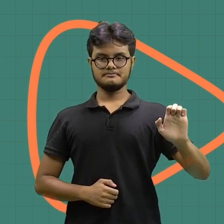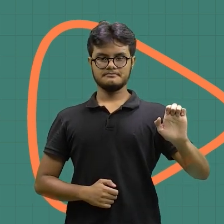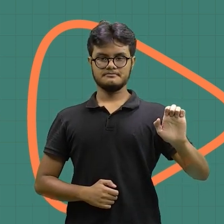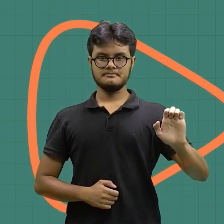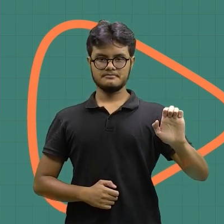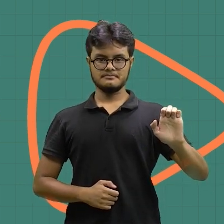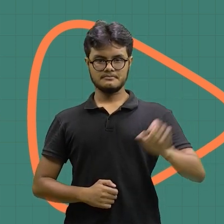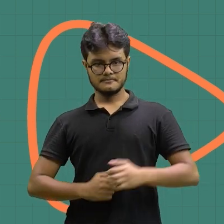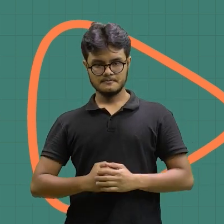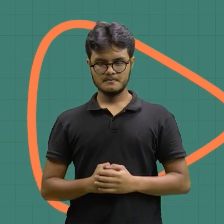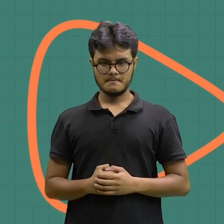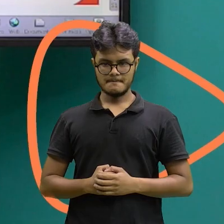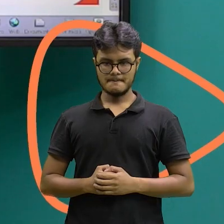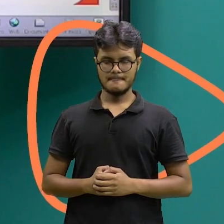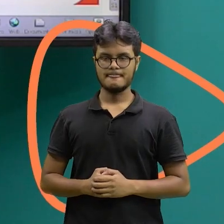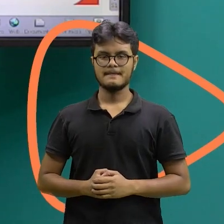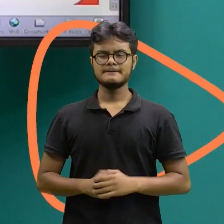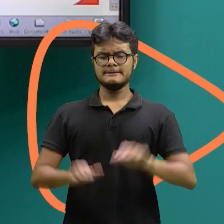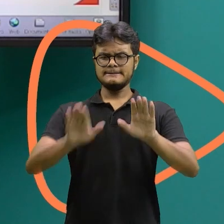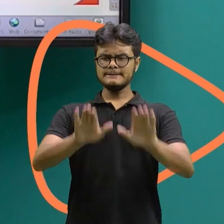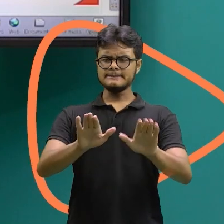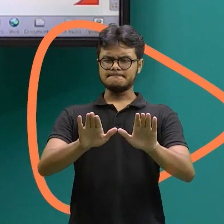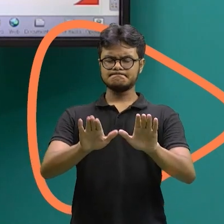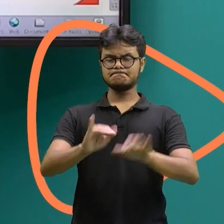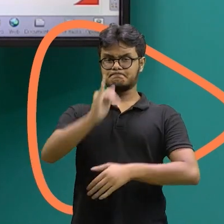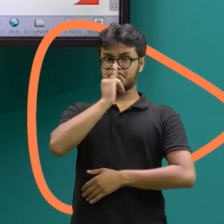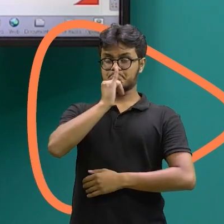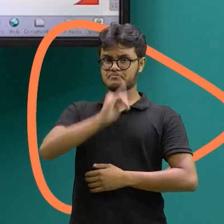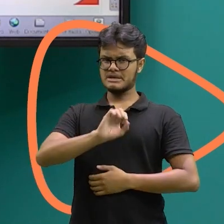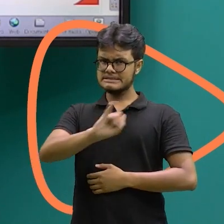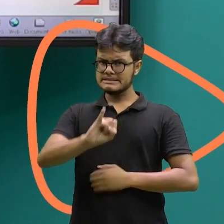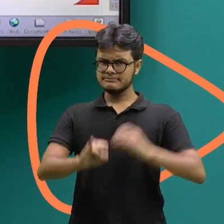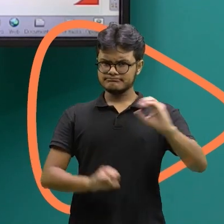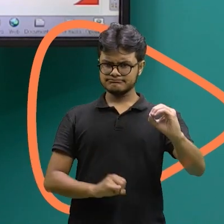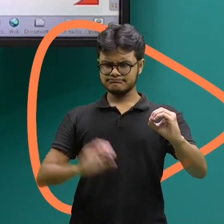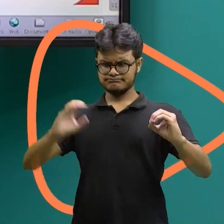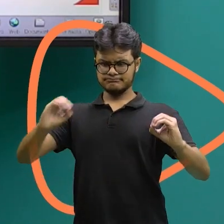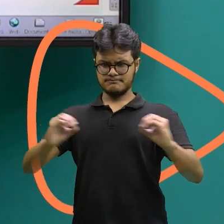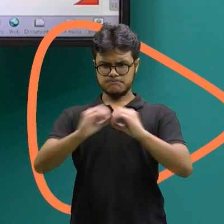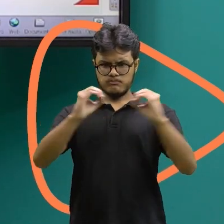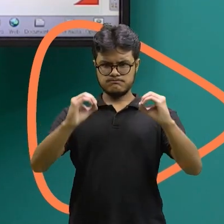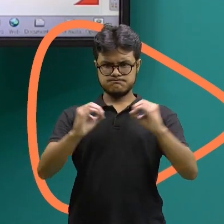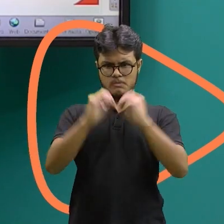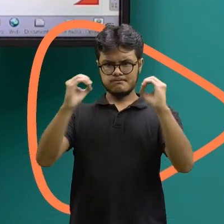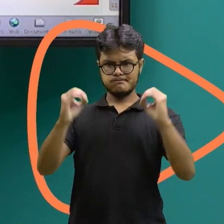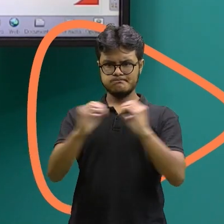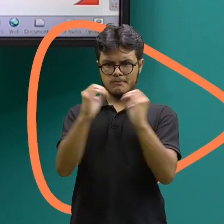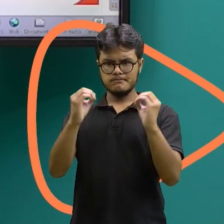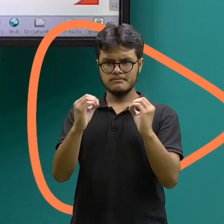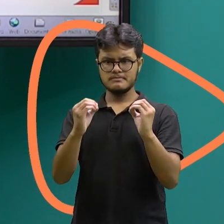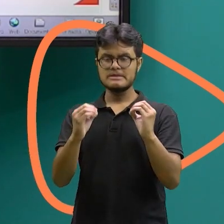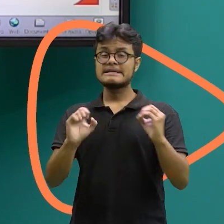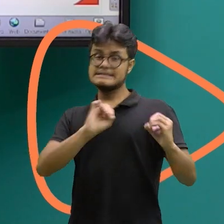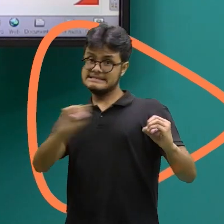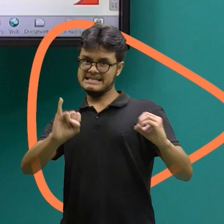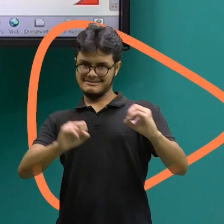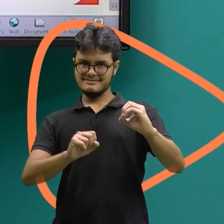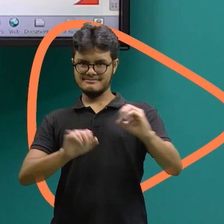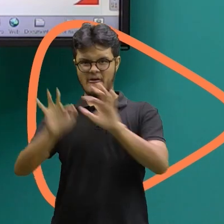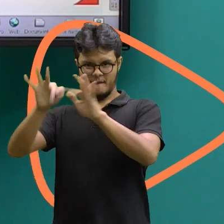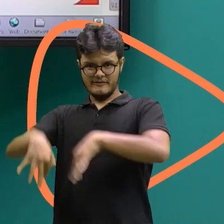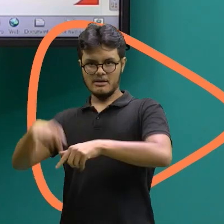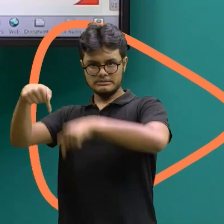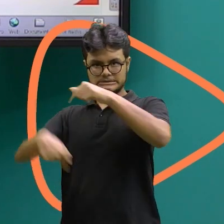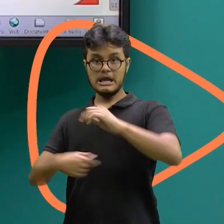E, 16 coulombs. Esse processo é um processo de eletrização por contato. No processo de eletrização por